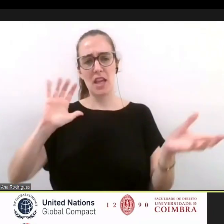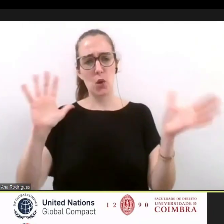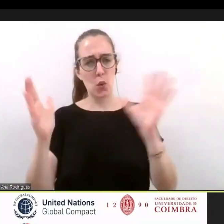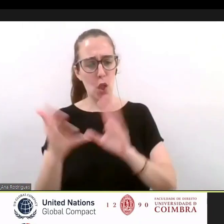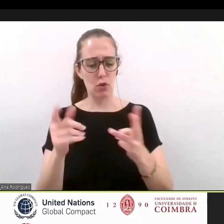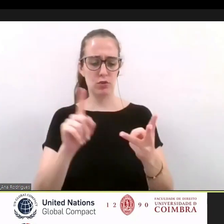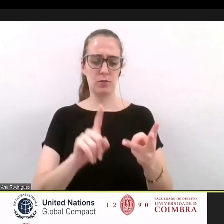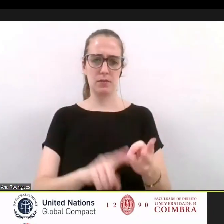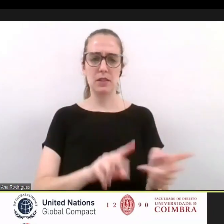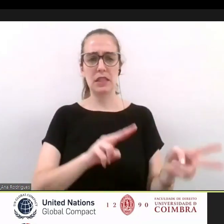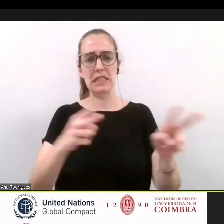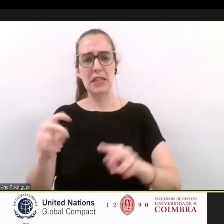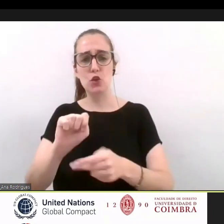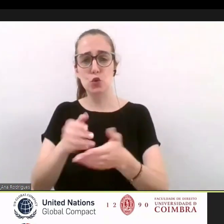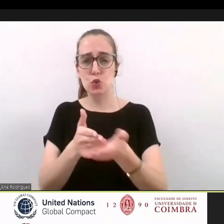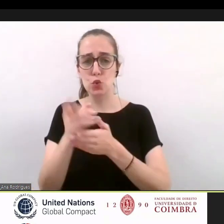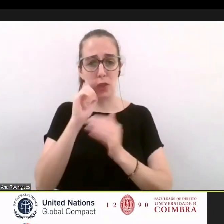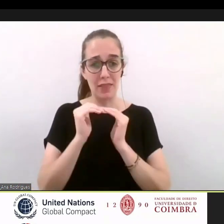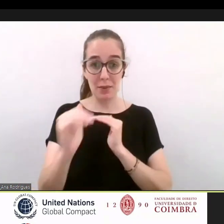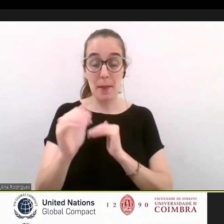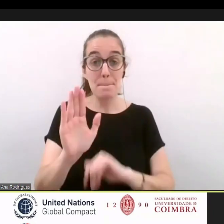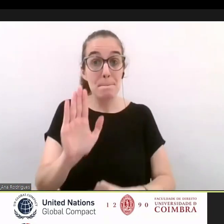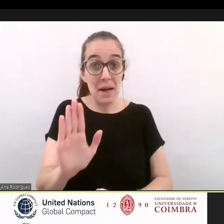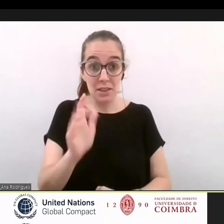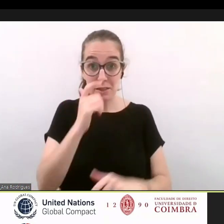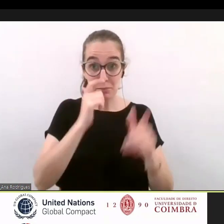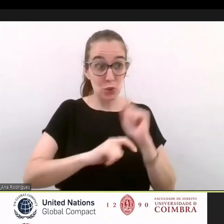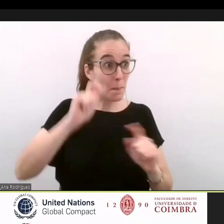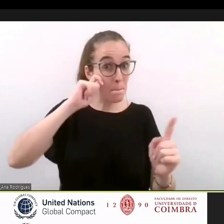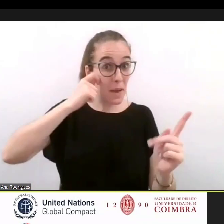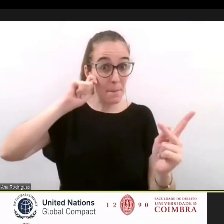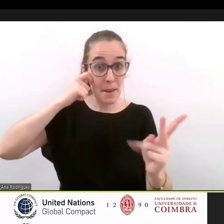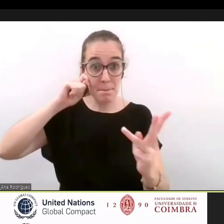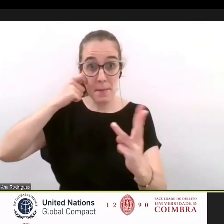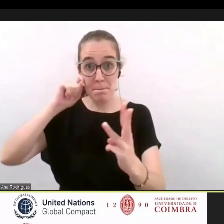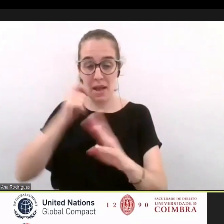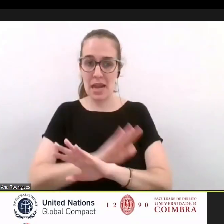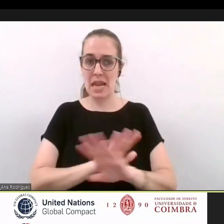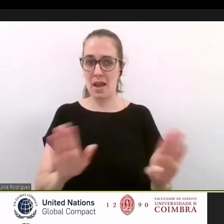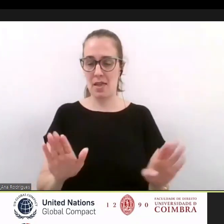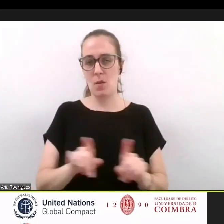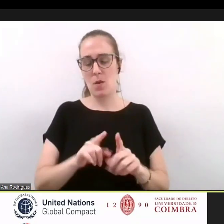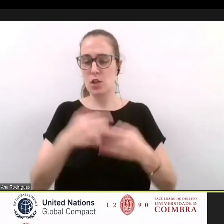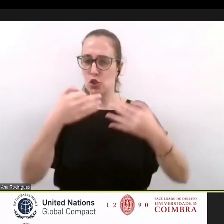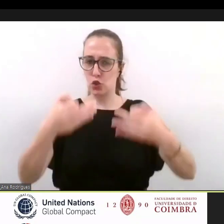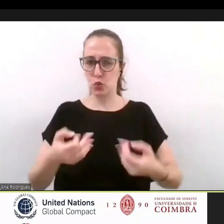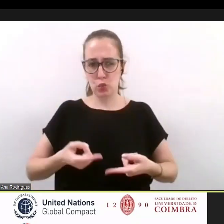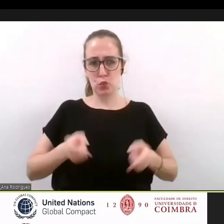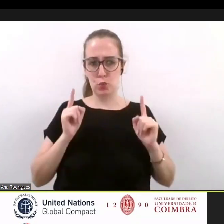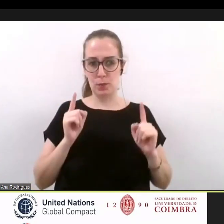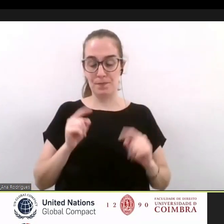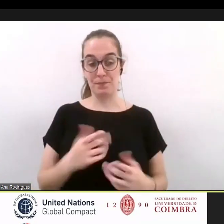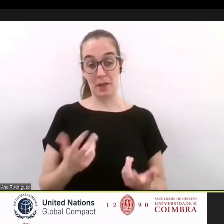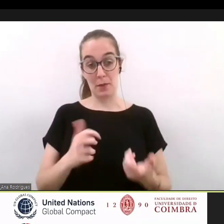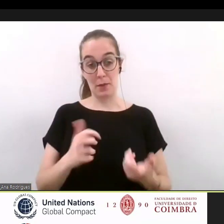a transição para a sustentabilidade, sem gerar injustiças. E é aqui que eu trago o segundo desafio. O